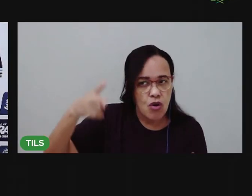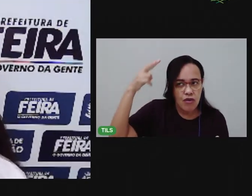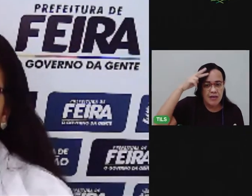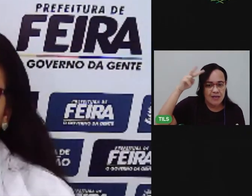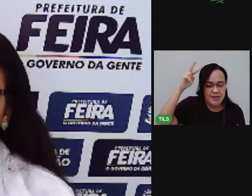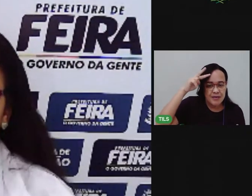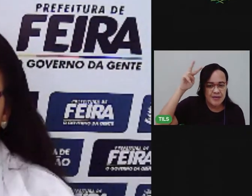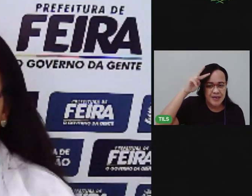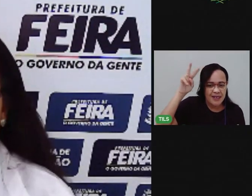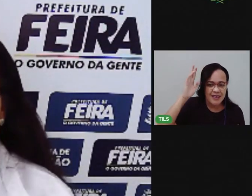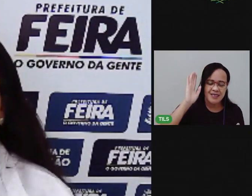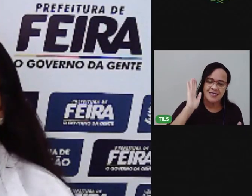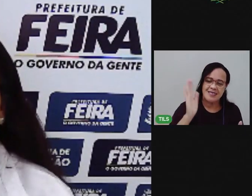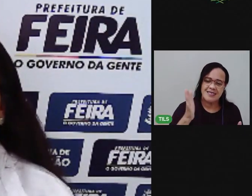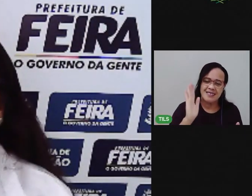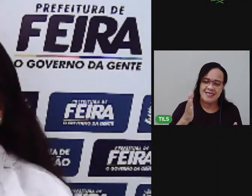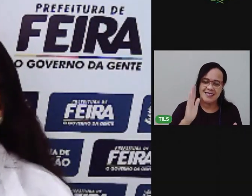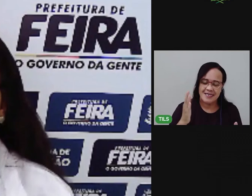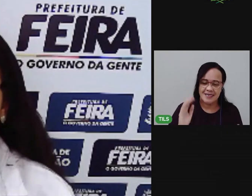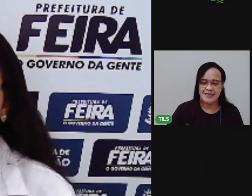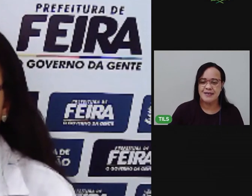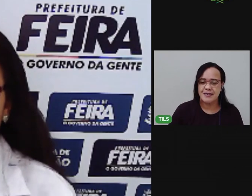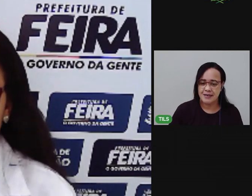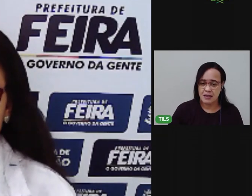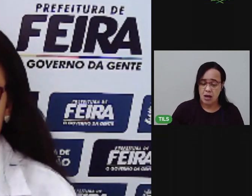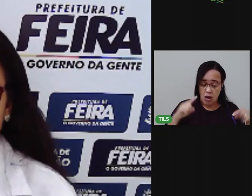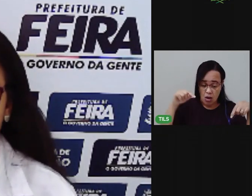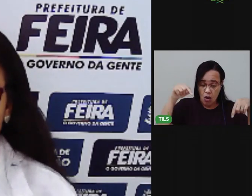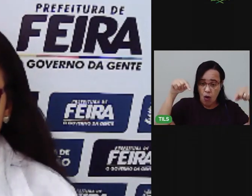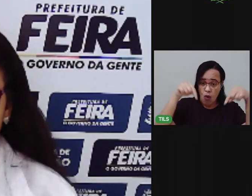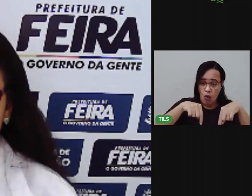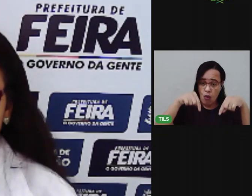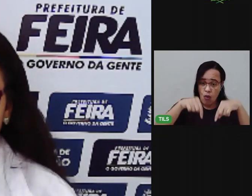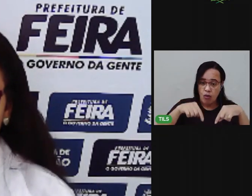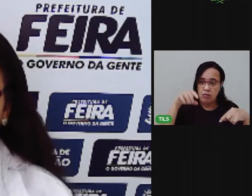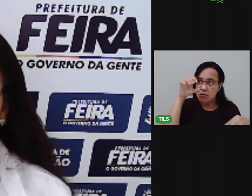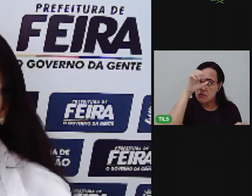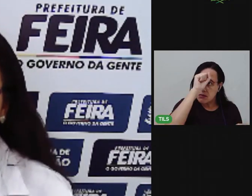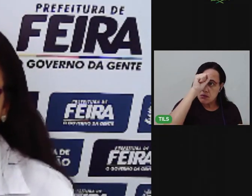o que foi que a gente aprendeu nessa aula de hoje. Tá bom?